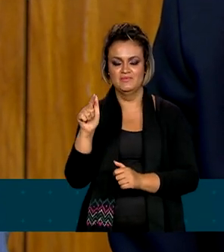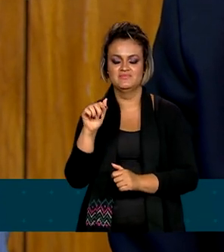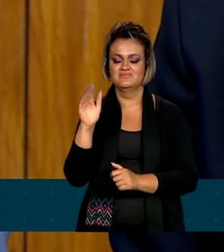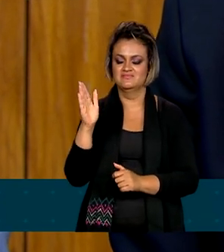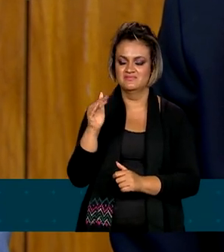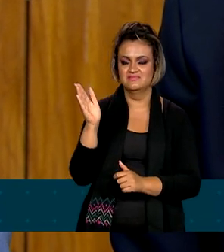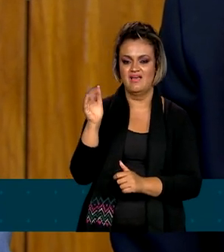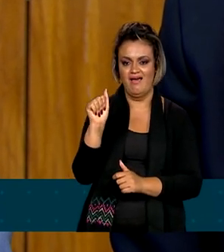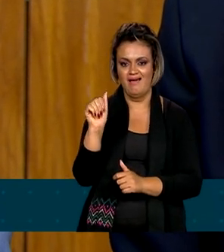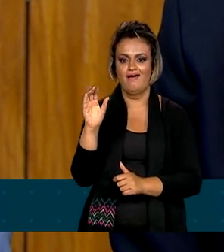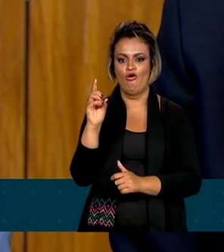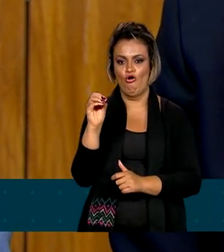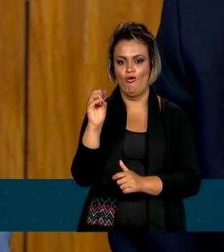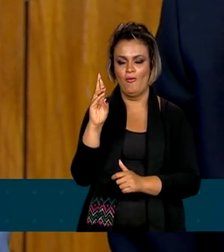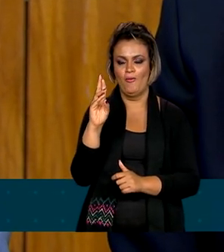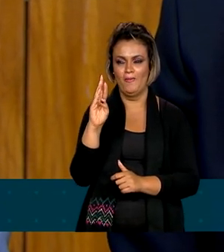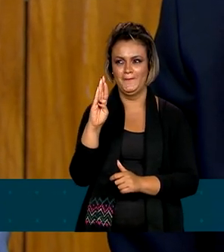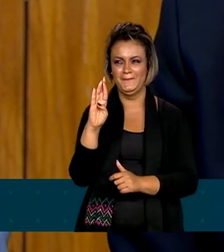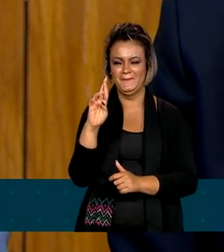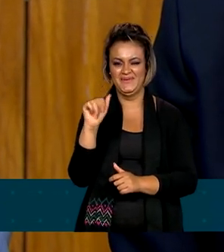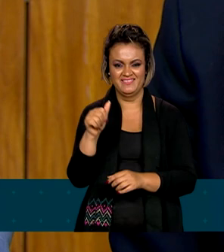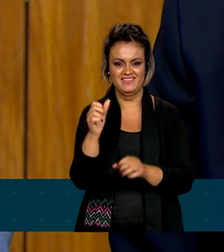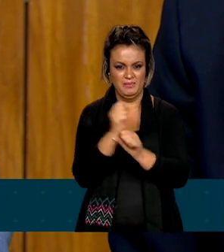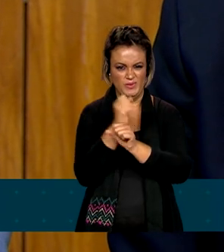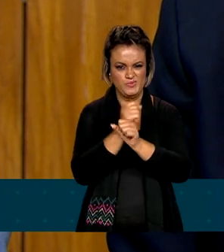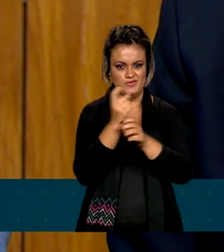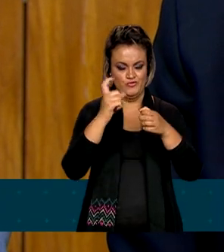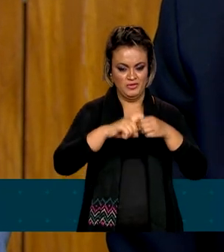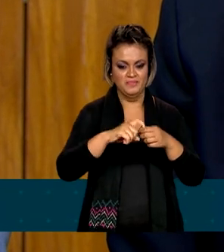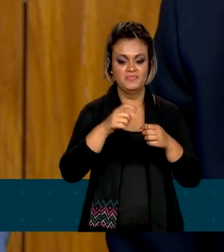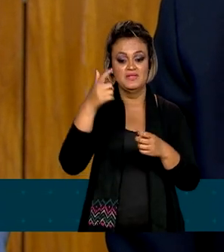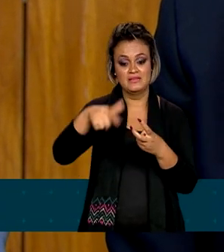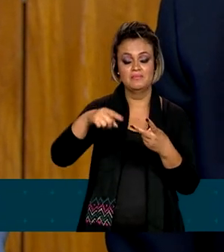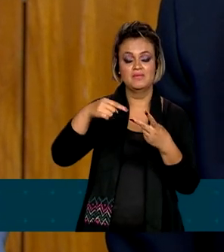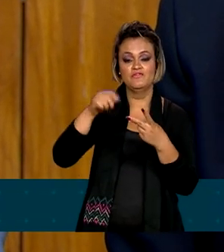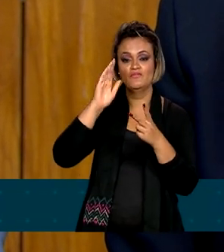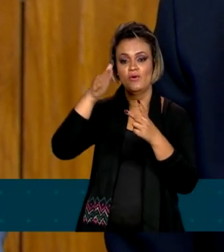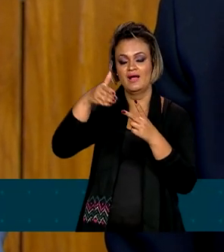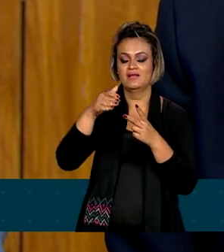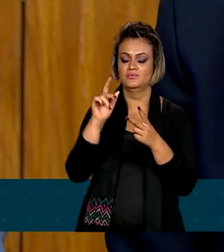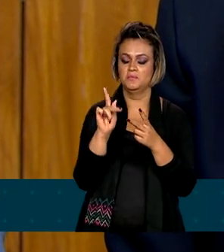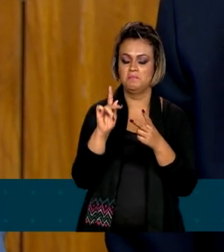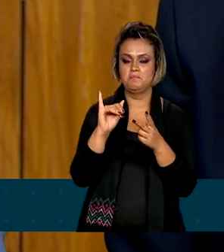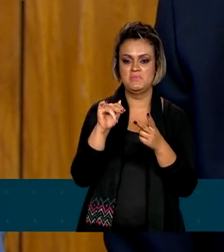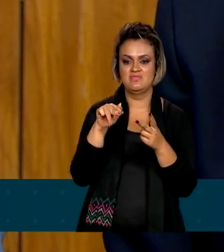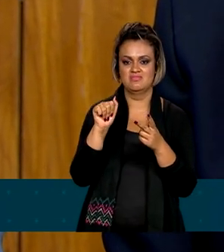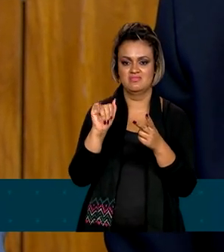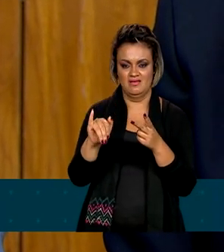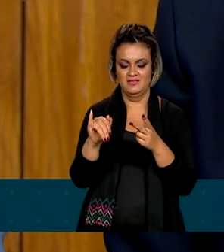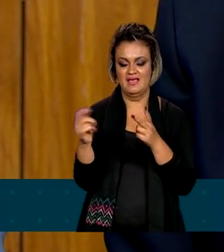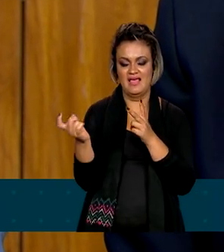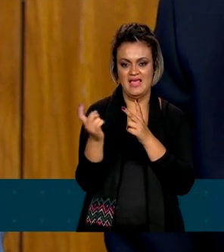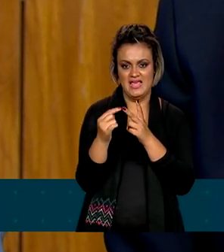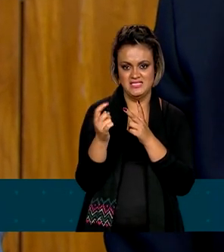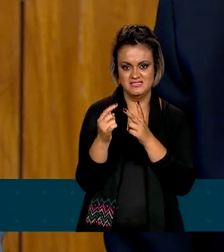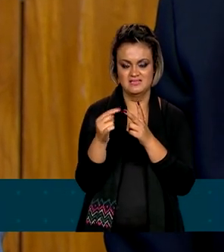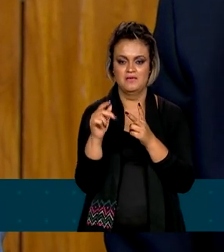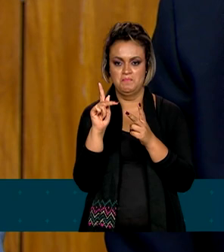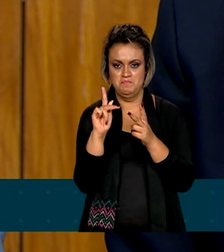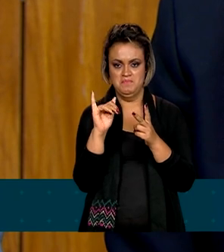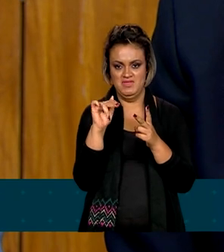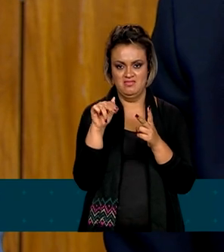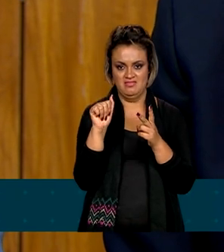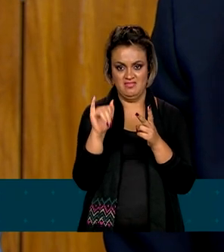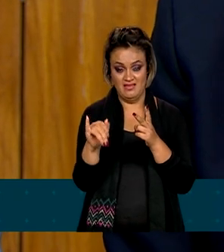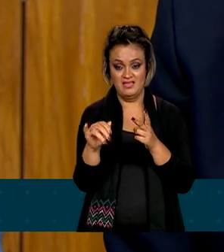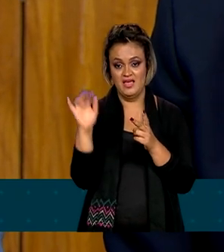nos repasses dos valores do Programa Nacional de Alimentação Escolar, o PNAE. O Programa Nacional de Alimentação